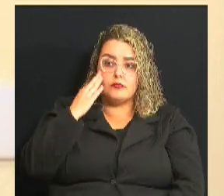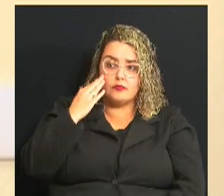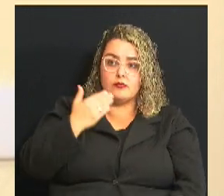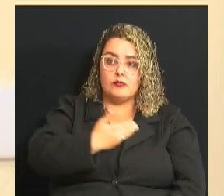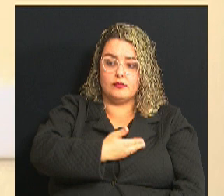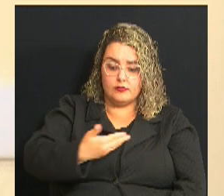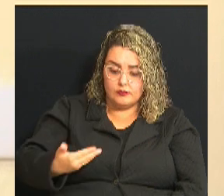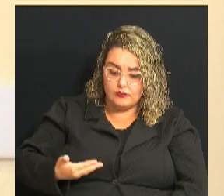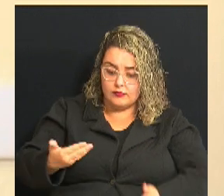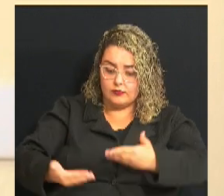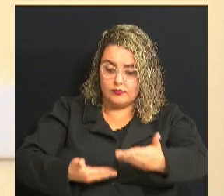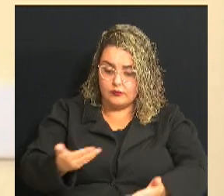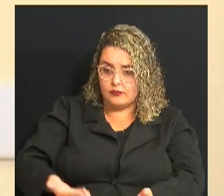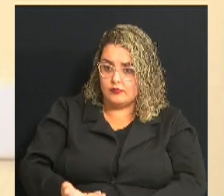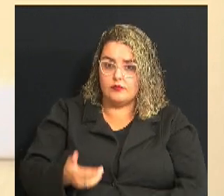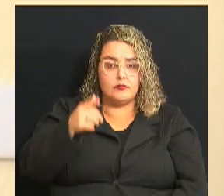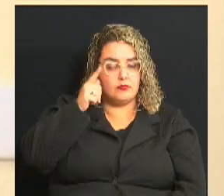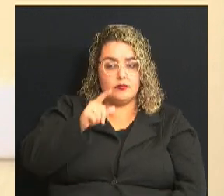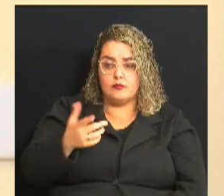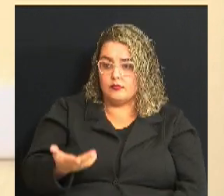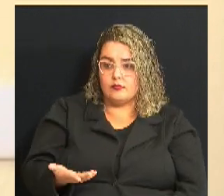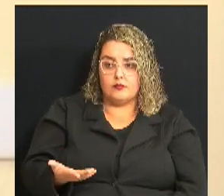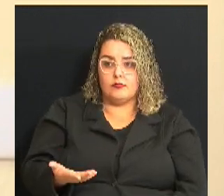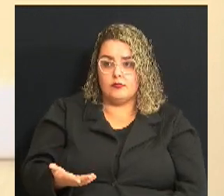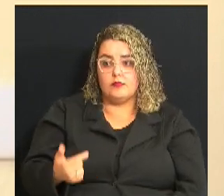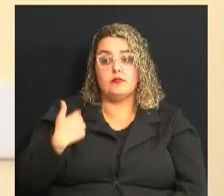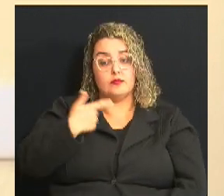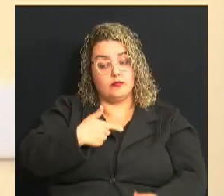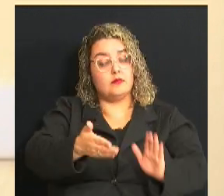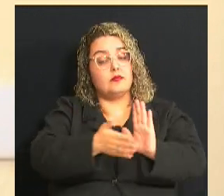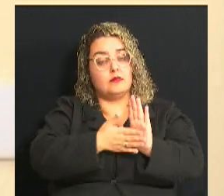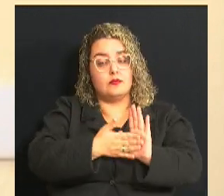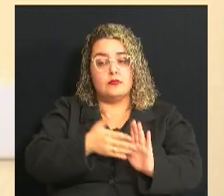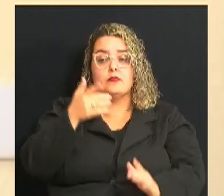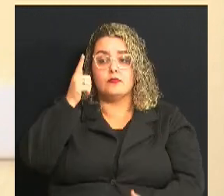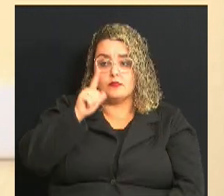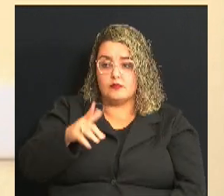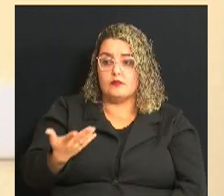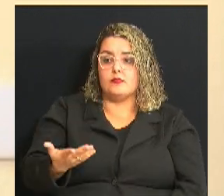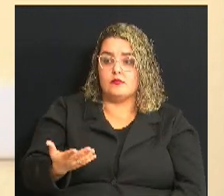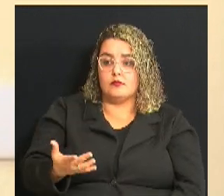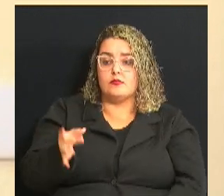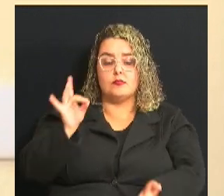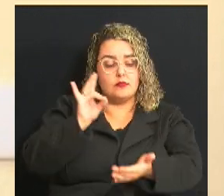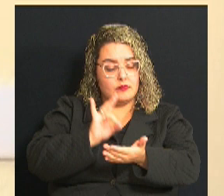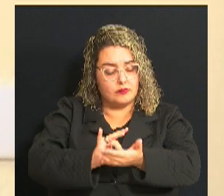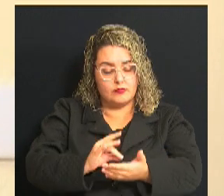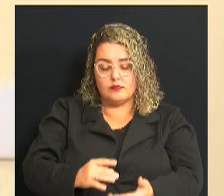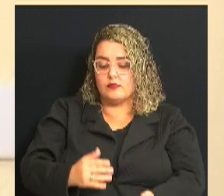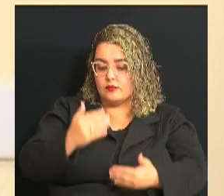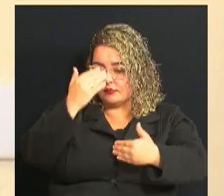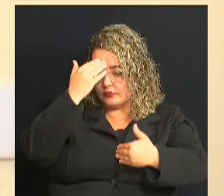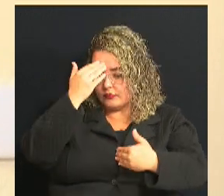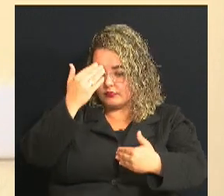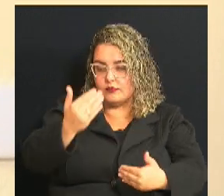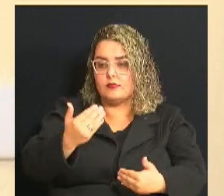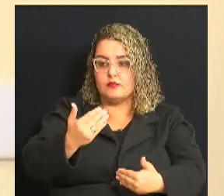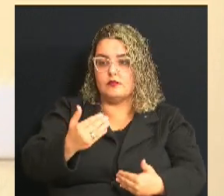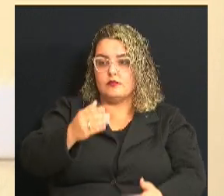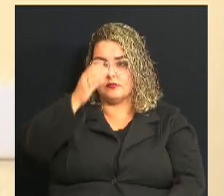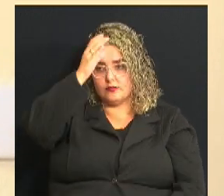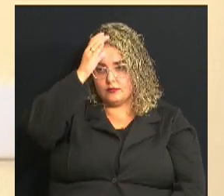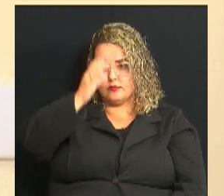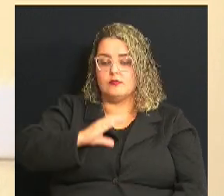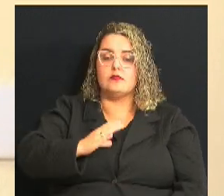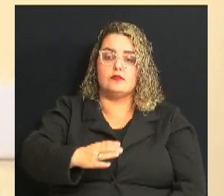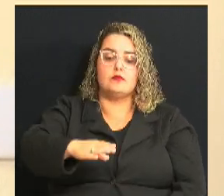consegue. Então, a gente tem esse propósito, estamos conseguindo. Então, meu sincero agradecimento. E ser um cidadão